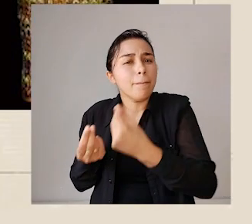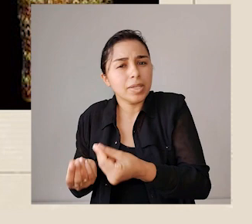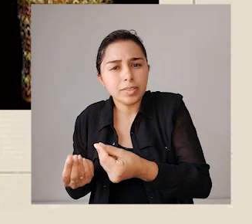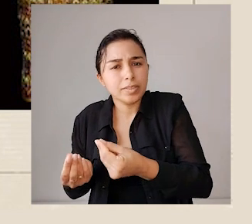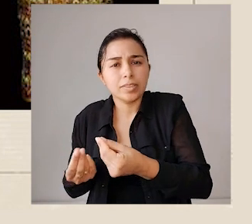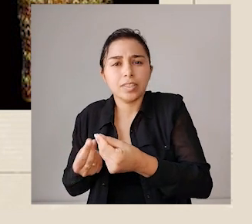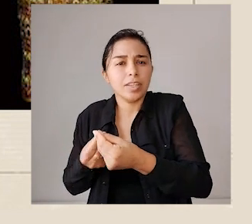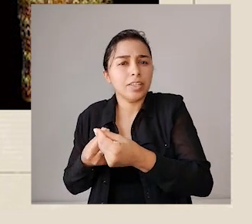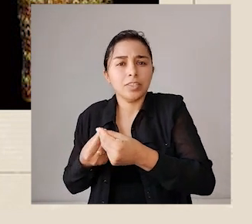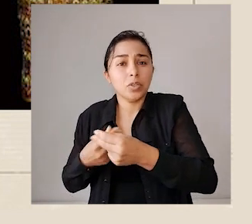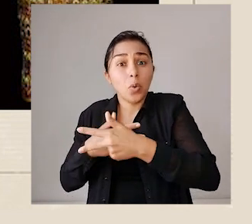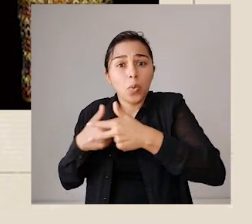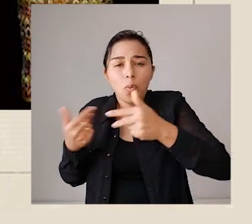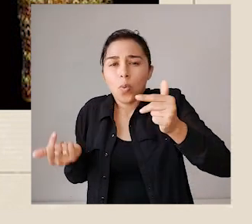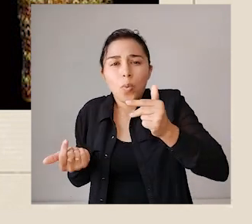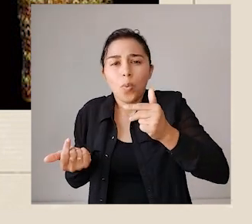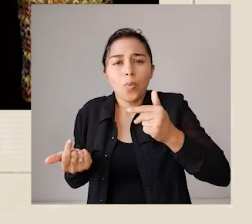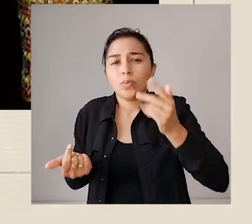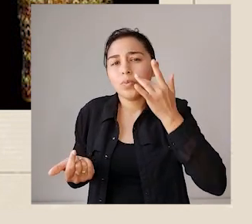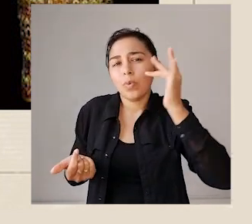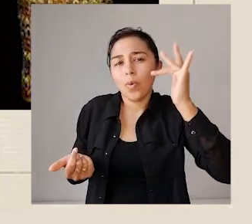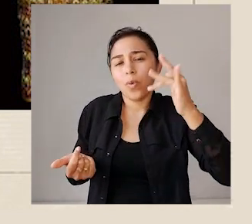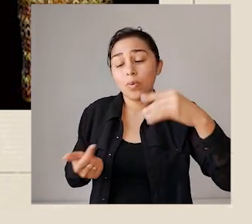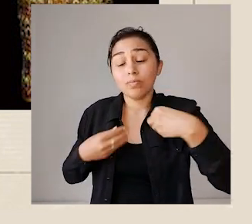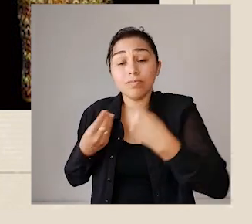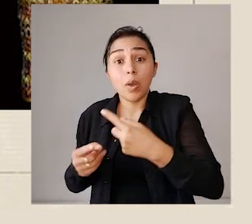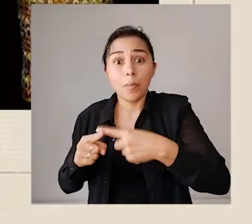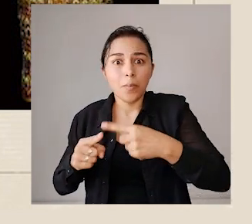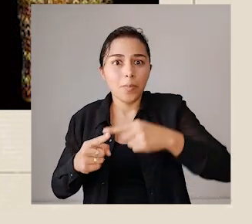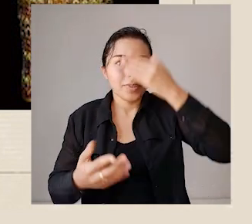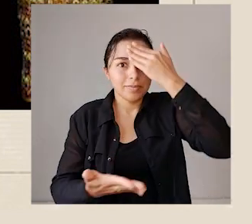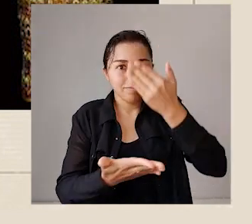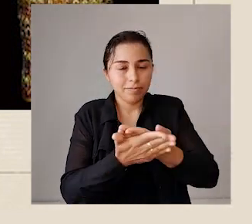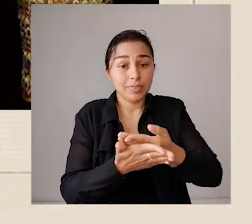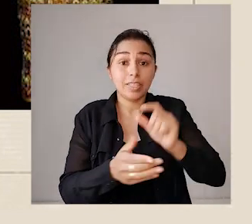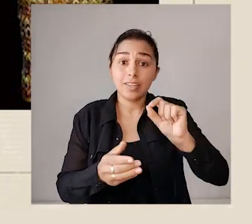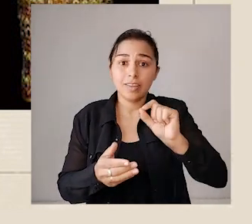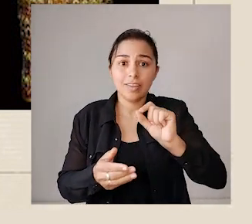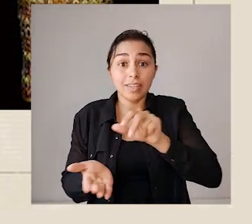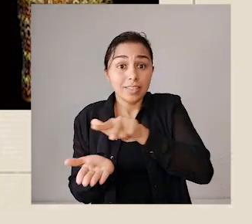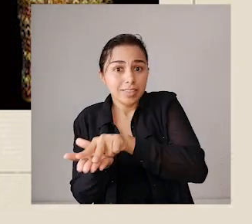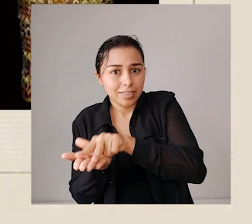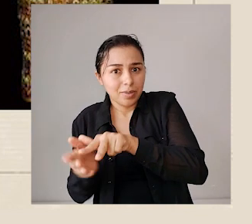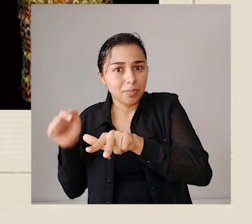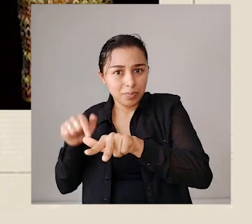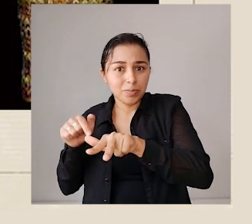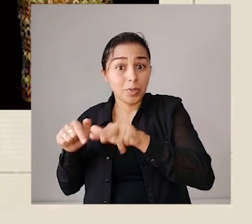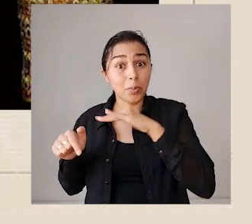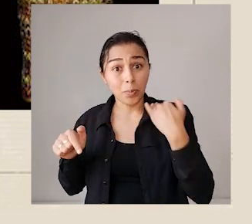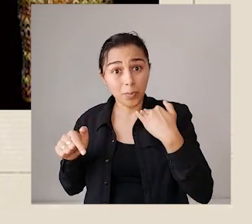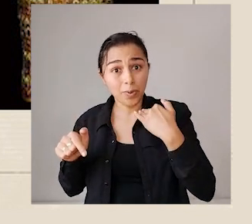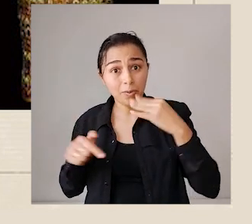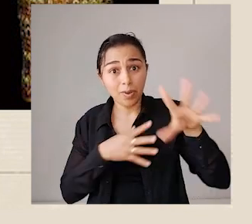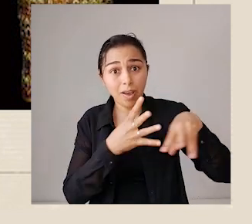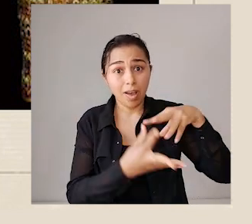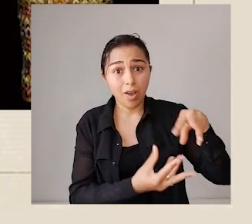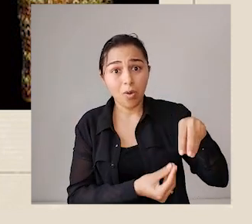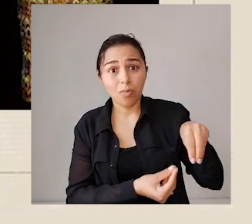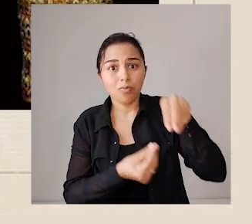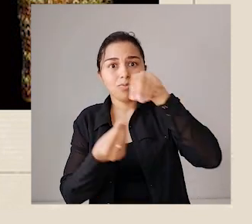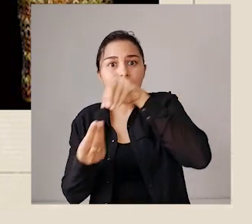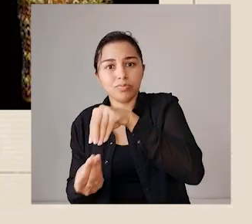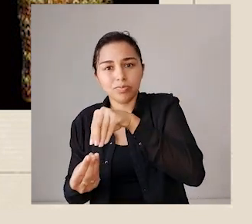deixavam lá joias, objetos de valor, porque eles acreditavam que quando a alma voltasse para o